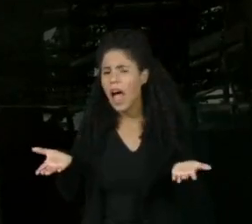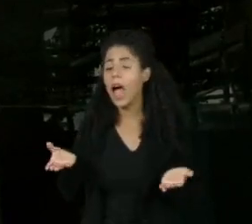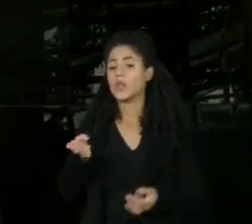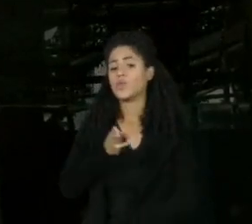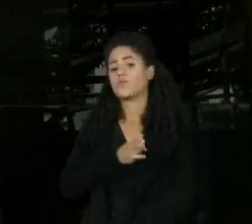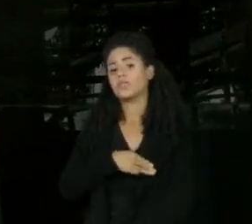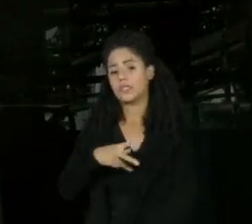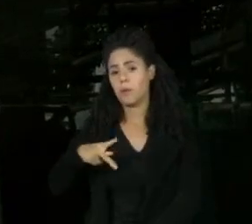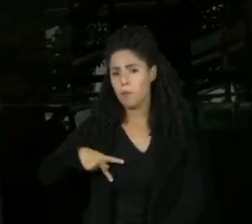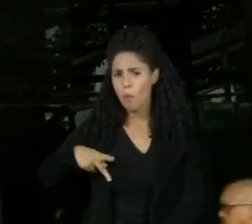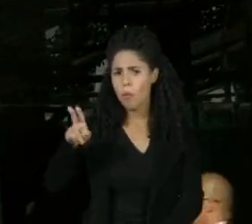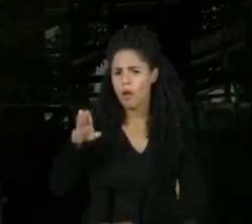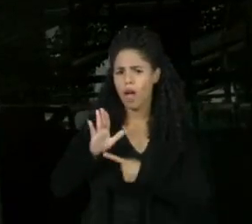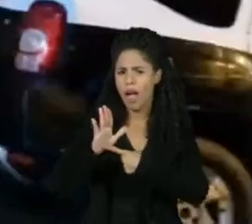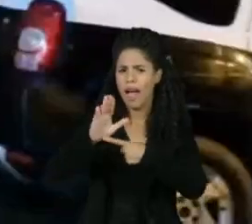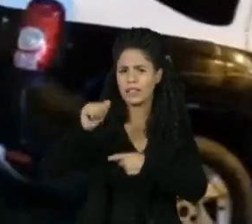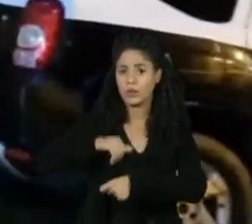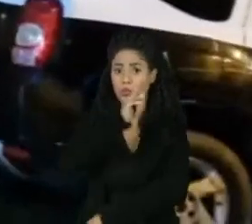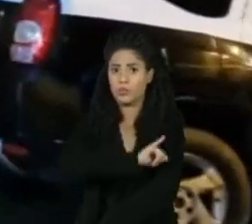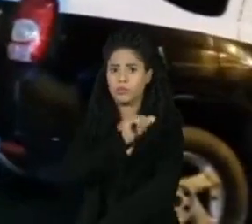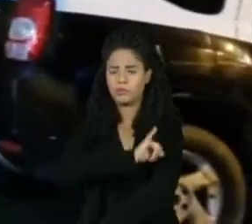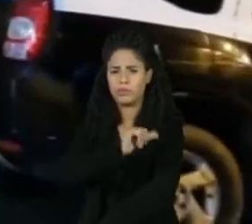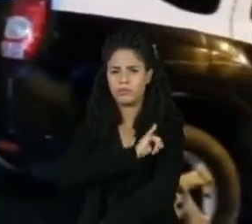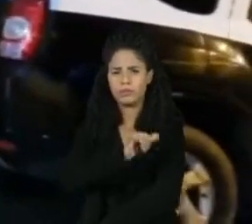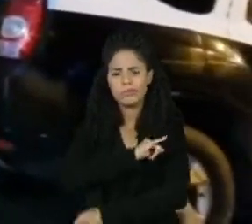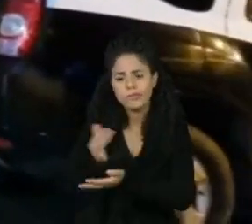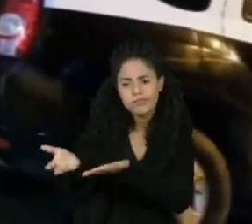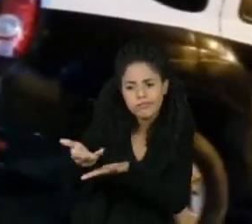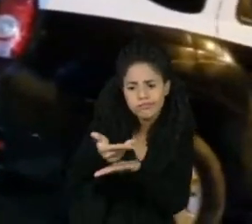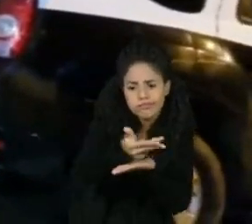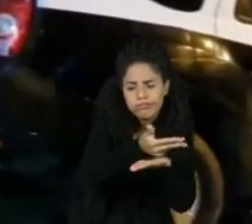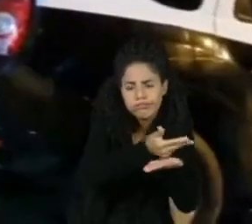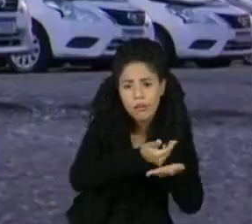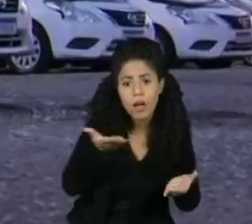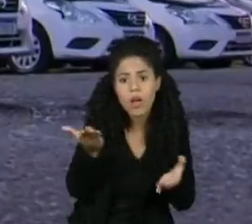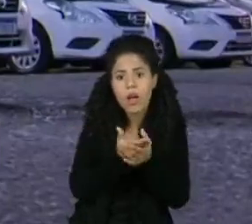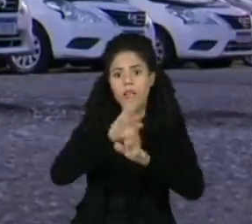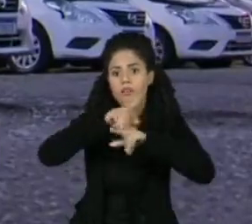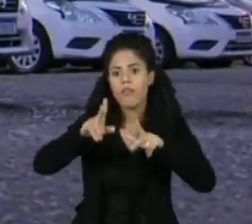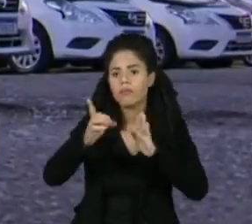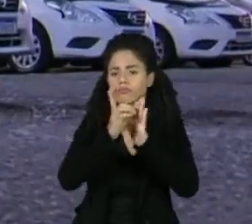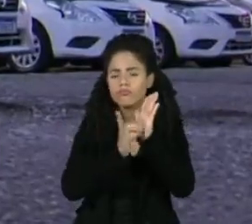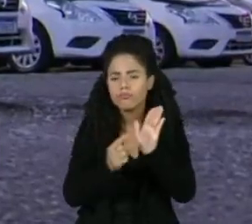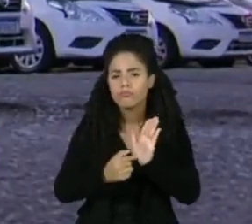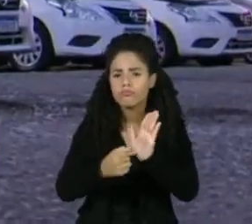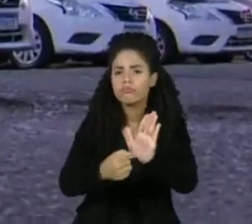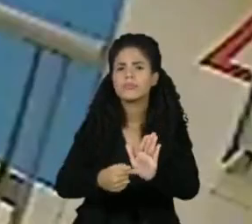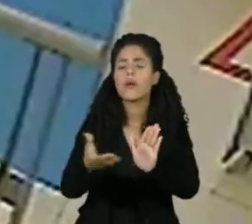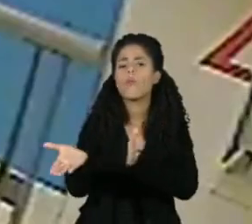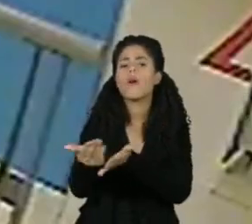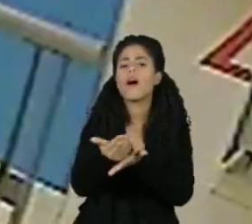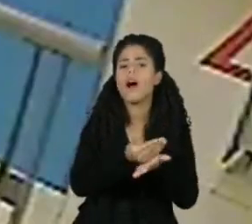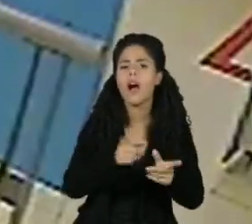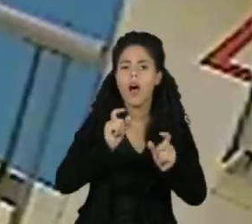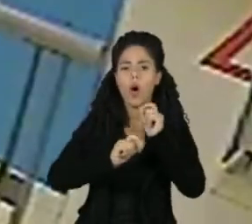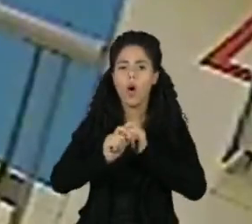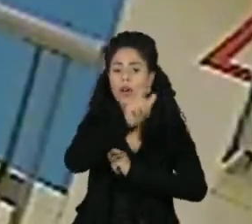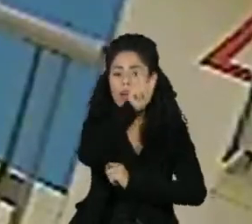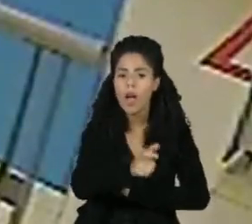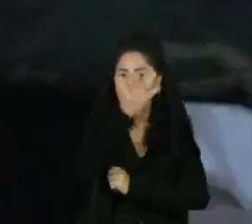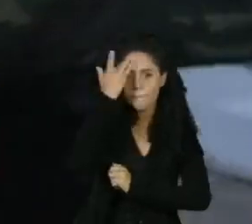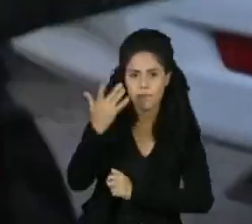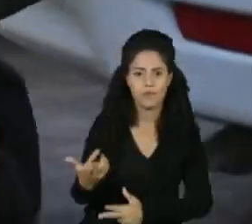Rio de Janeiro diz que nos últimos 3 meses colheu novos depoimentos relacionados à investigação que busca apurar os mandantes